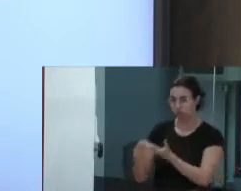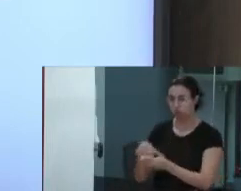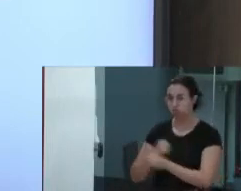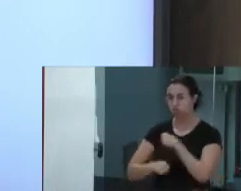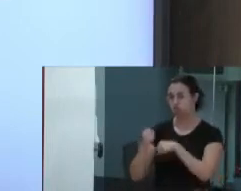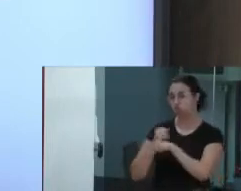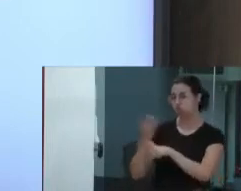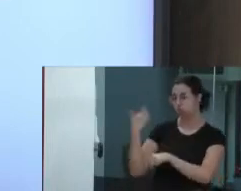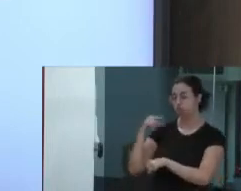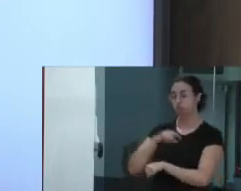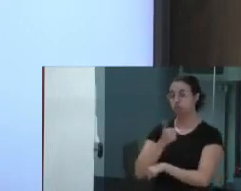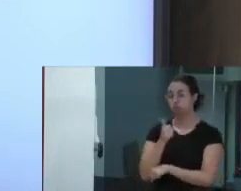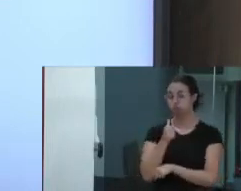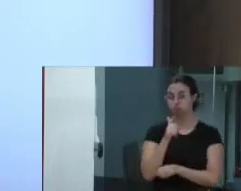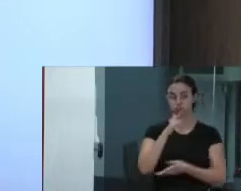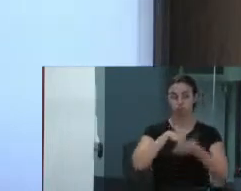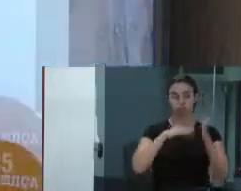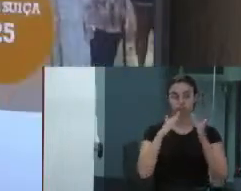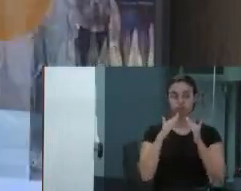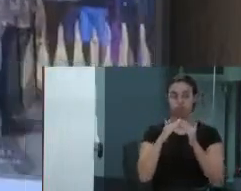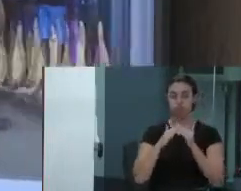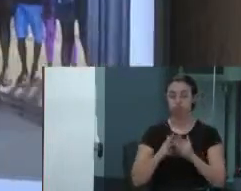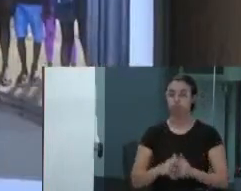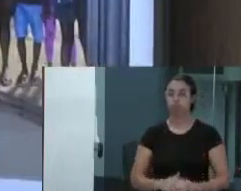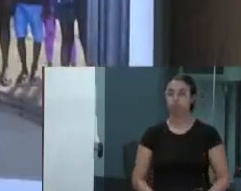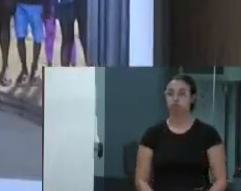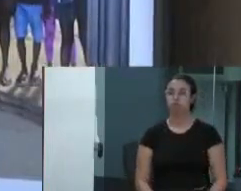teve 11 escrituras entregues.